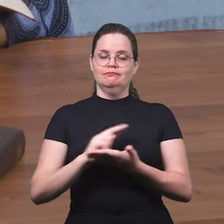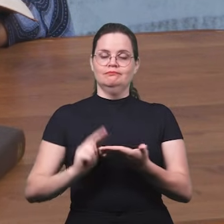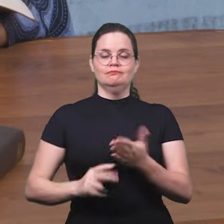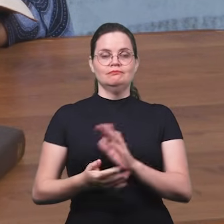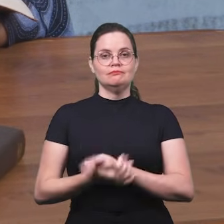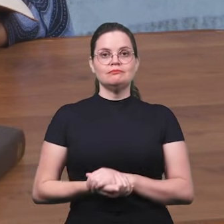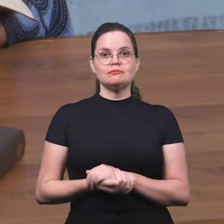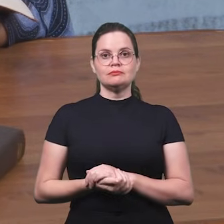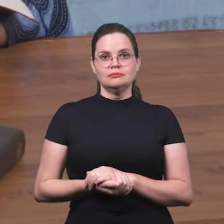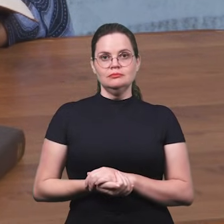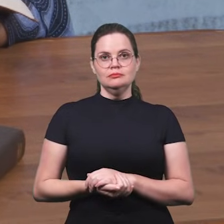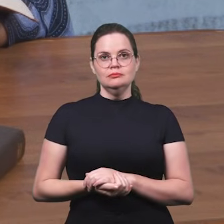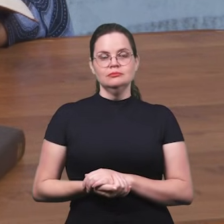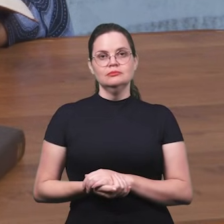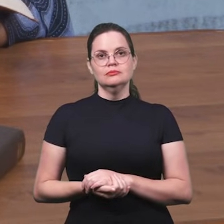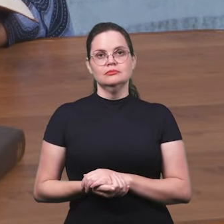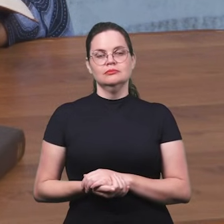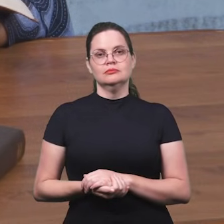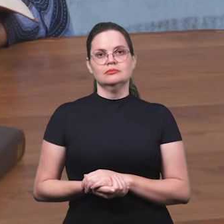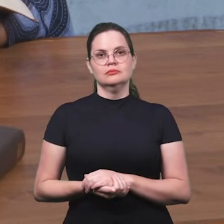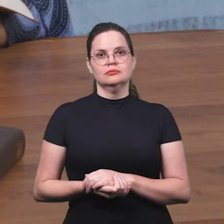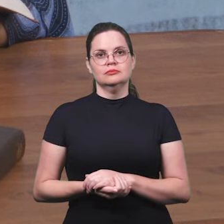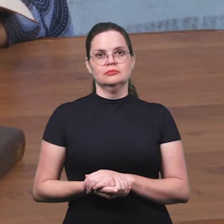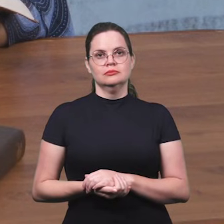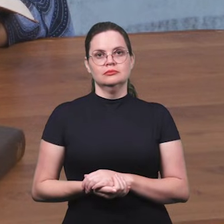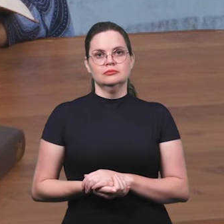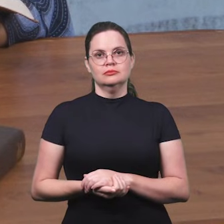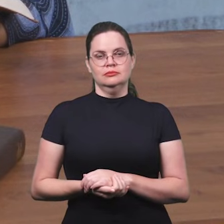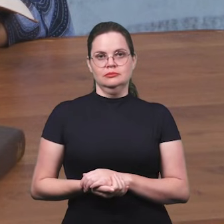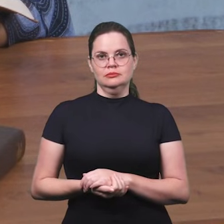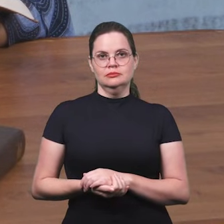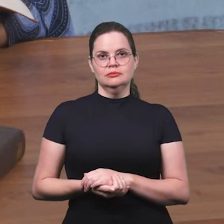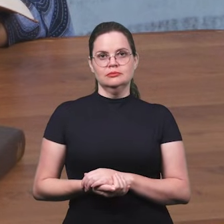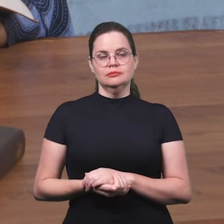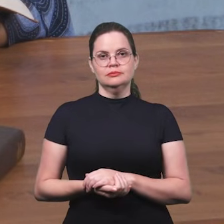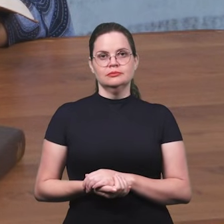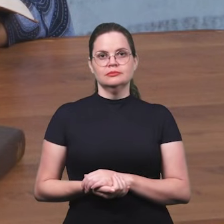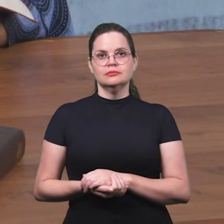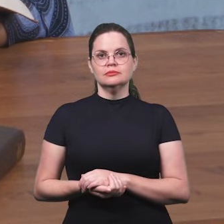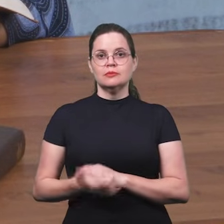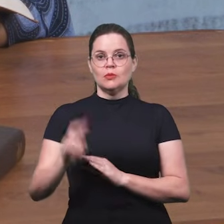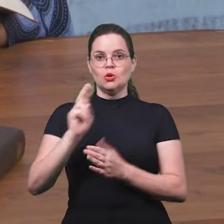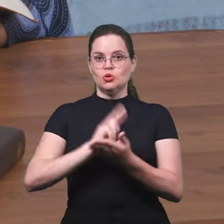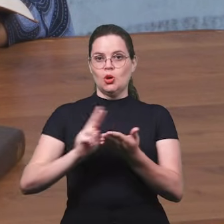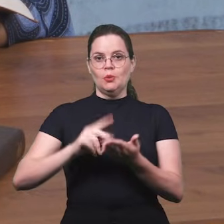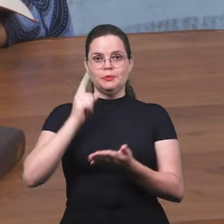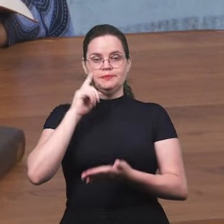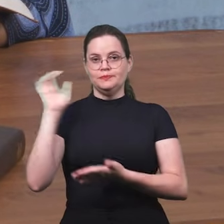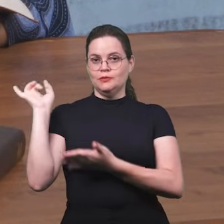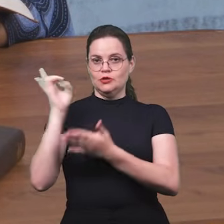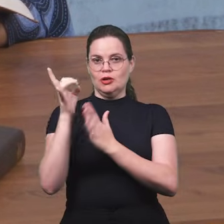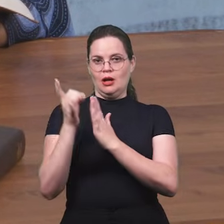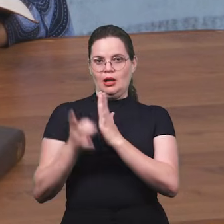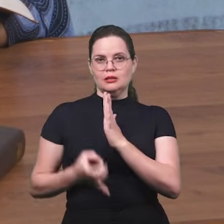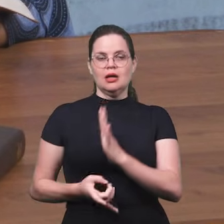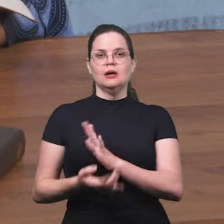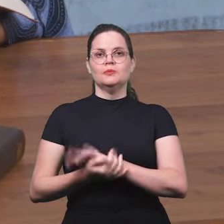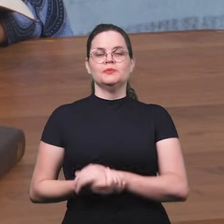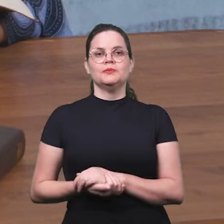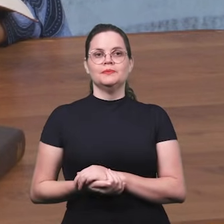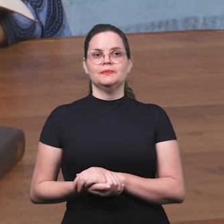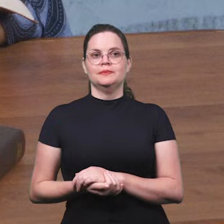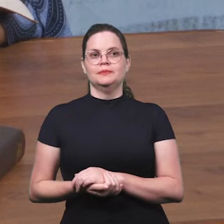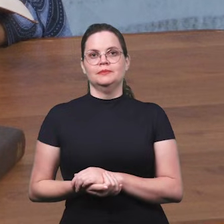Anani, Eliata, Gildaute e Romante-Ezer, Josbecasa,